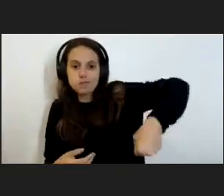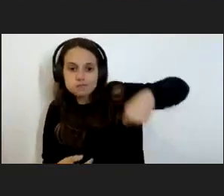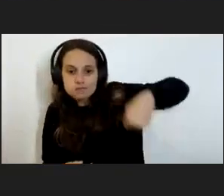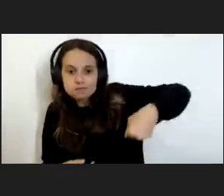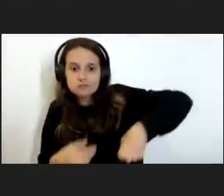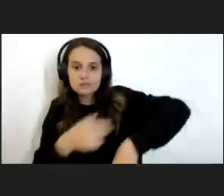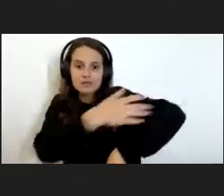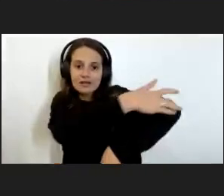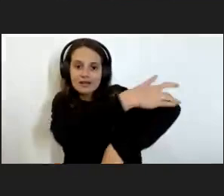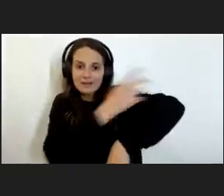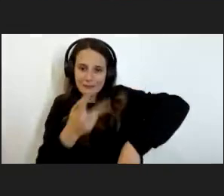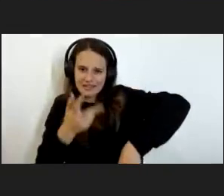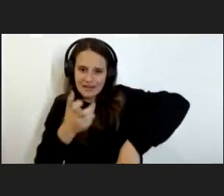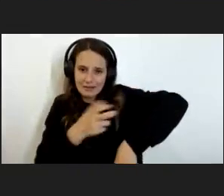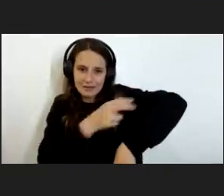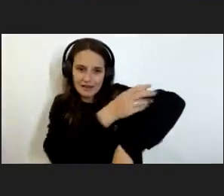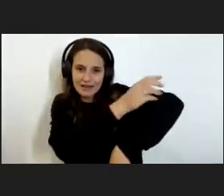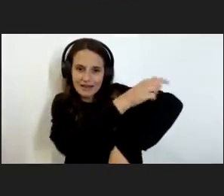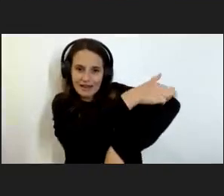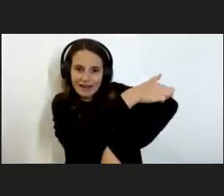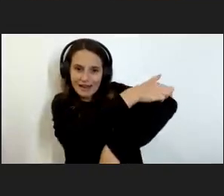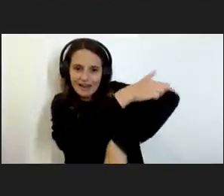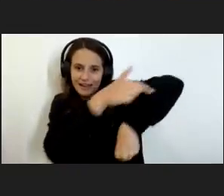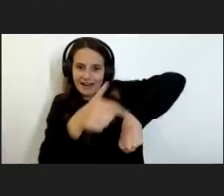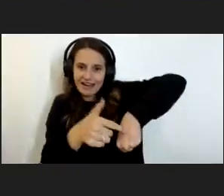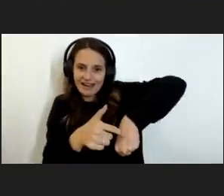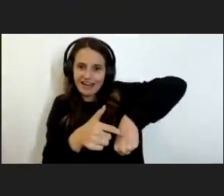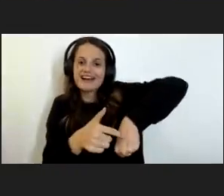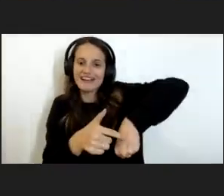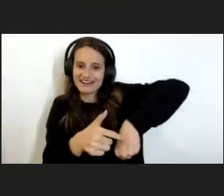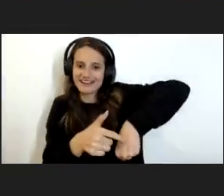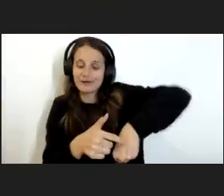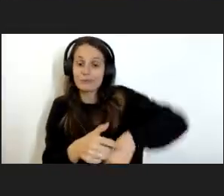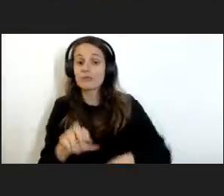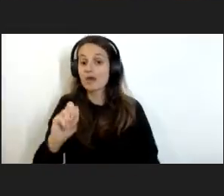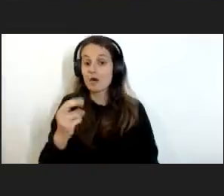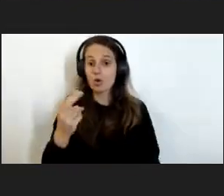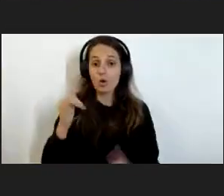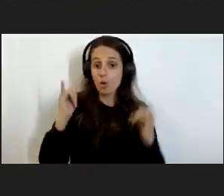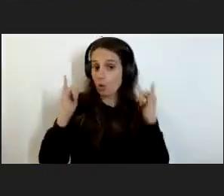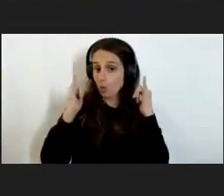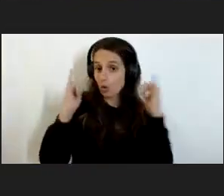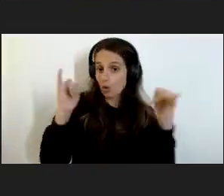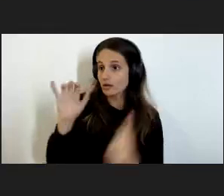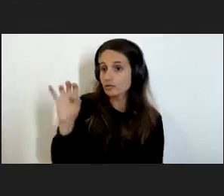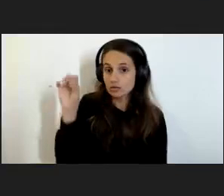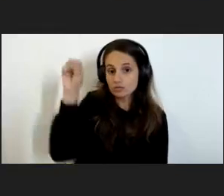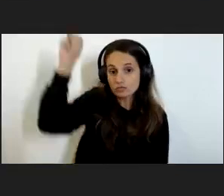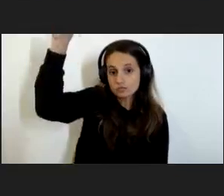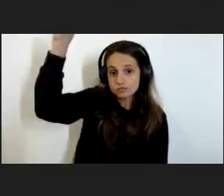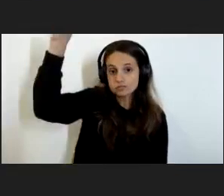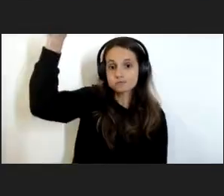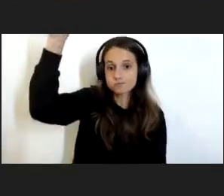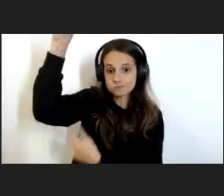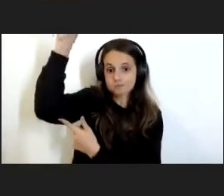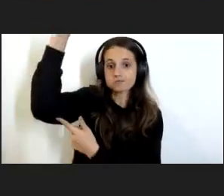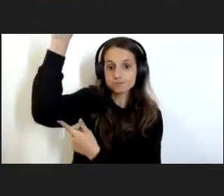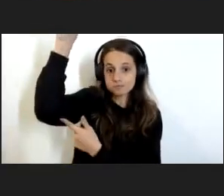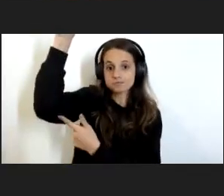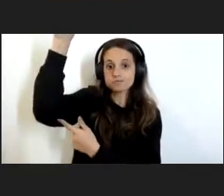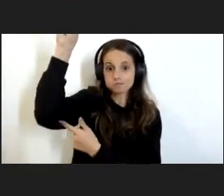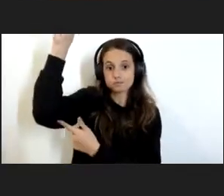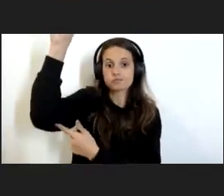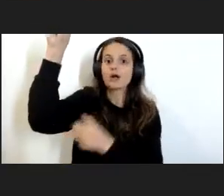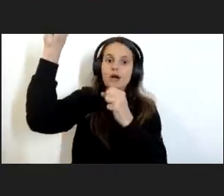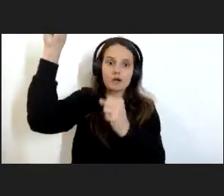pode perder a força. Ou no ônibus, por exemplo, se segurar, você pode cair no ônibus. E assim, não